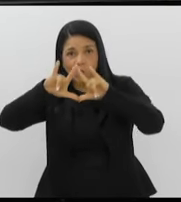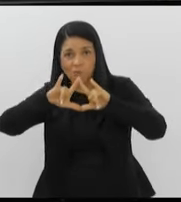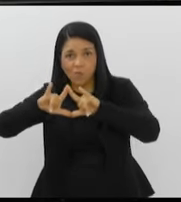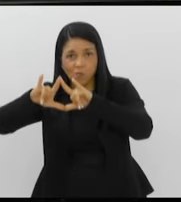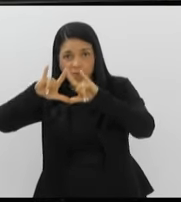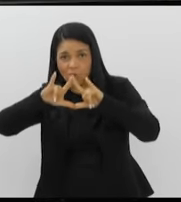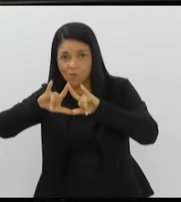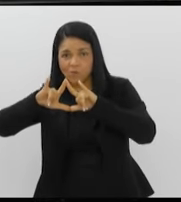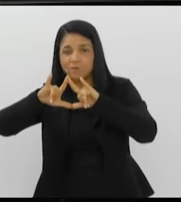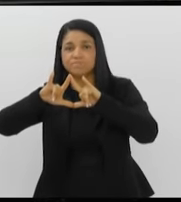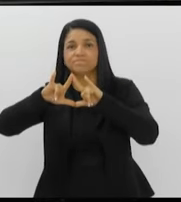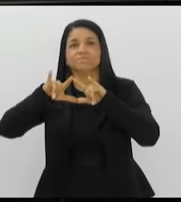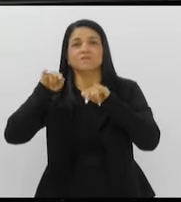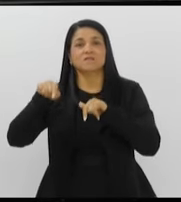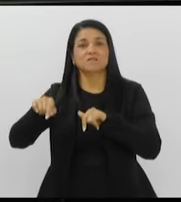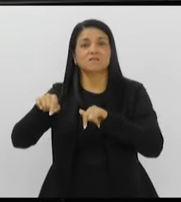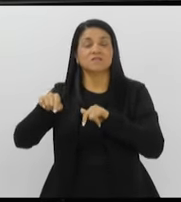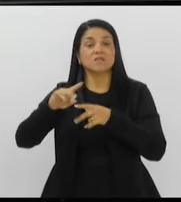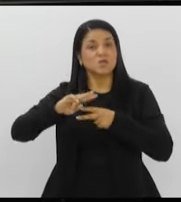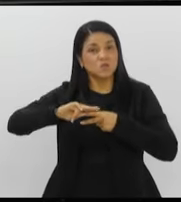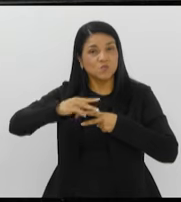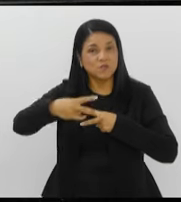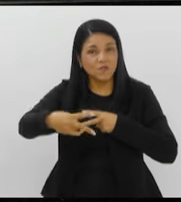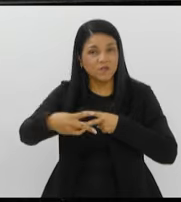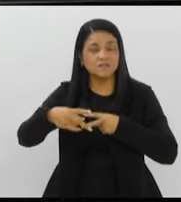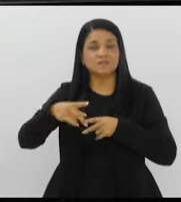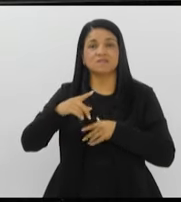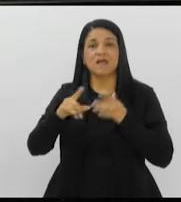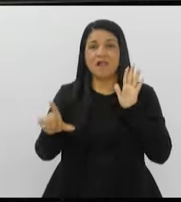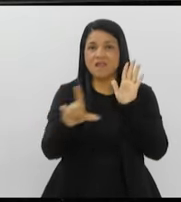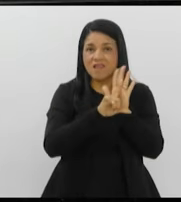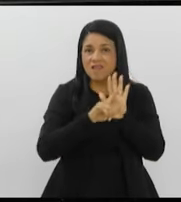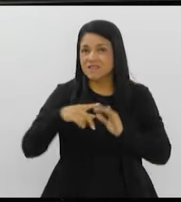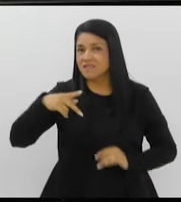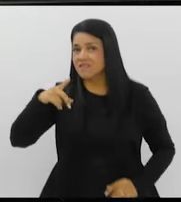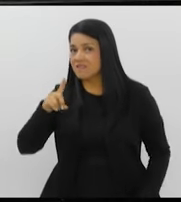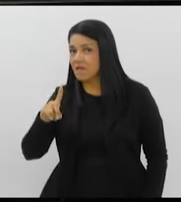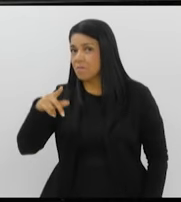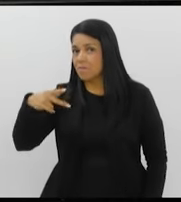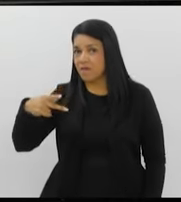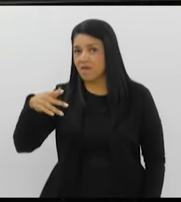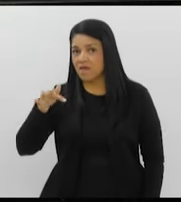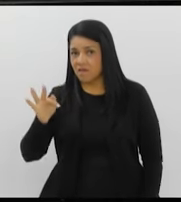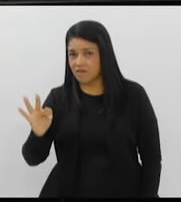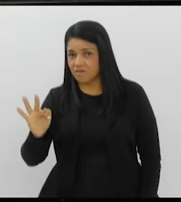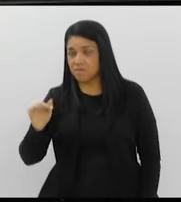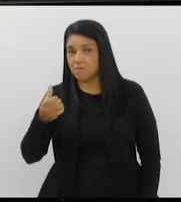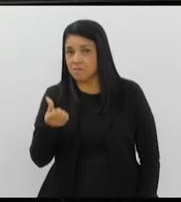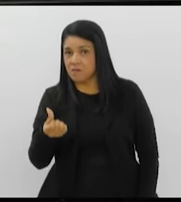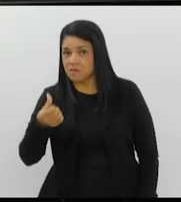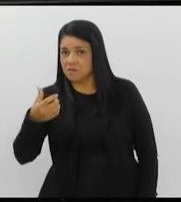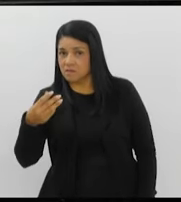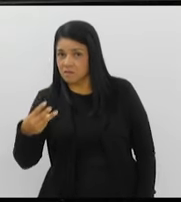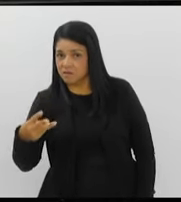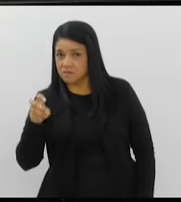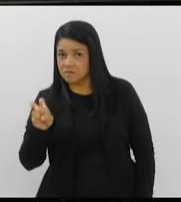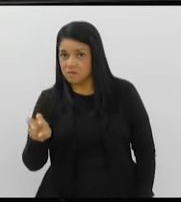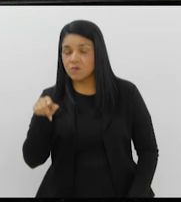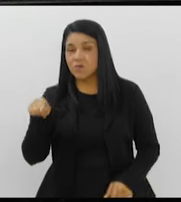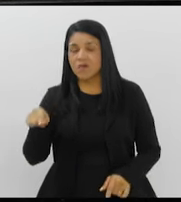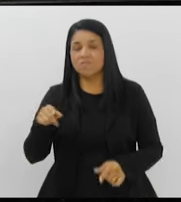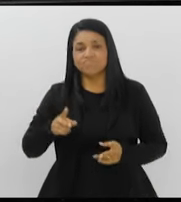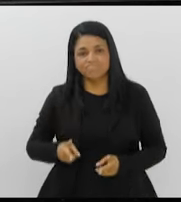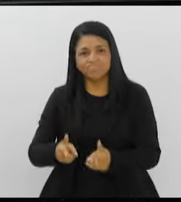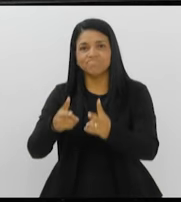narcomilicianos. Porque uma das consequências da DPF 635 também é o surgimento da narcomilícia no estado do